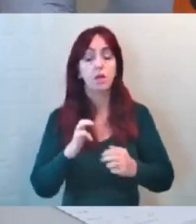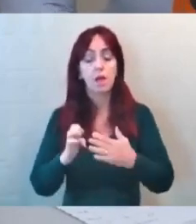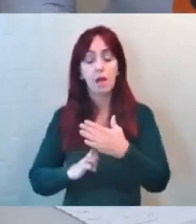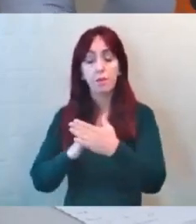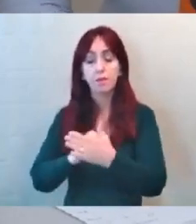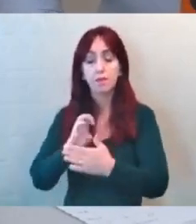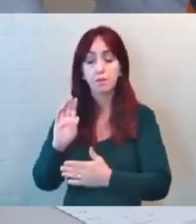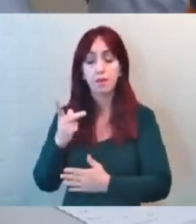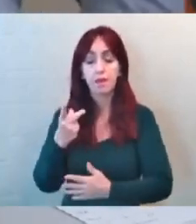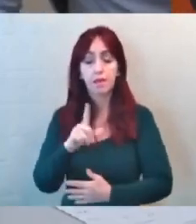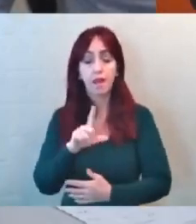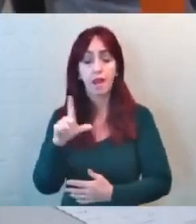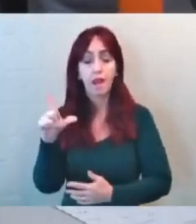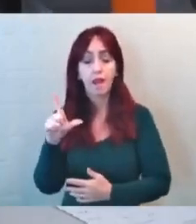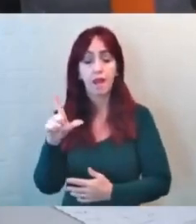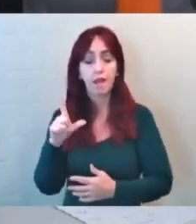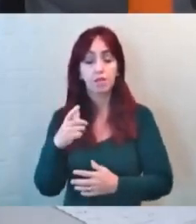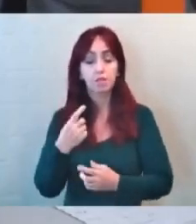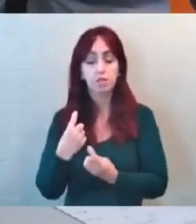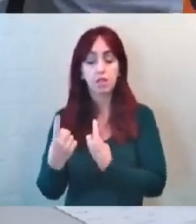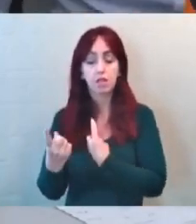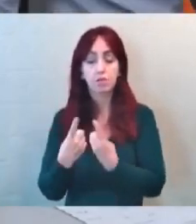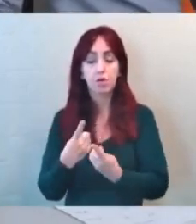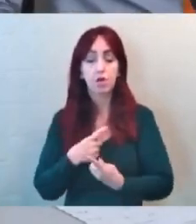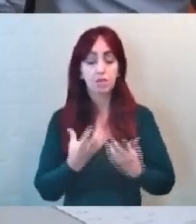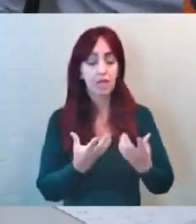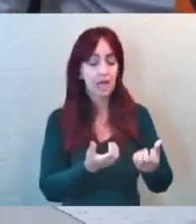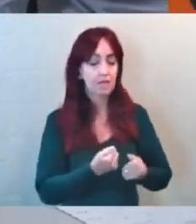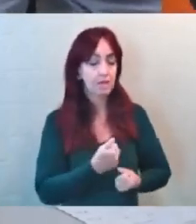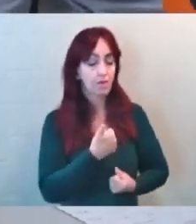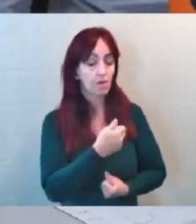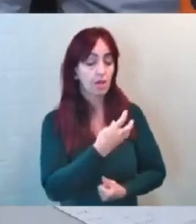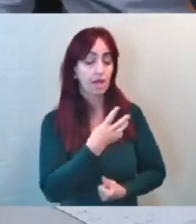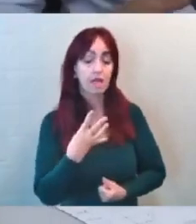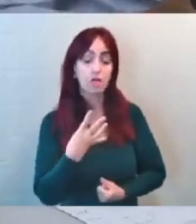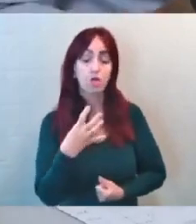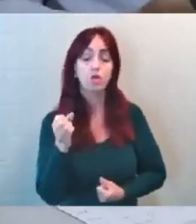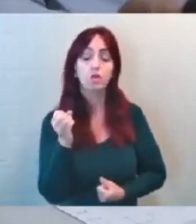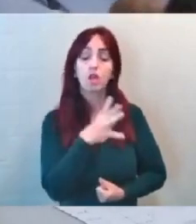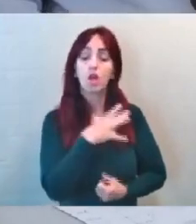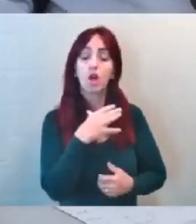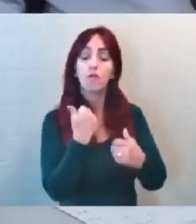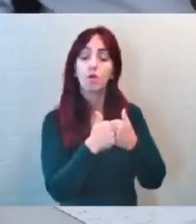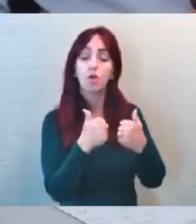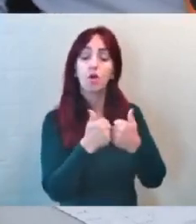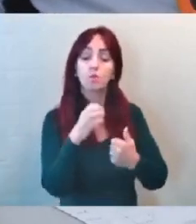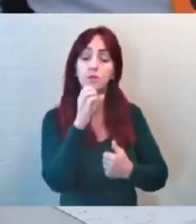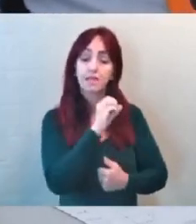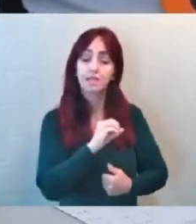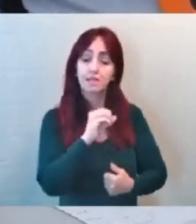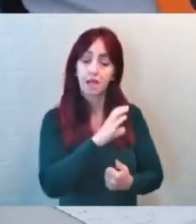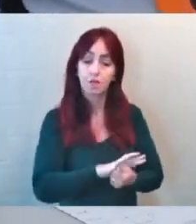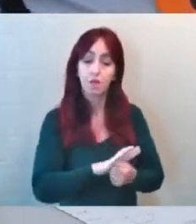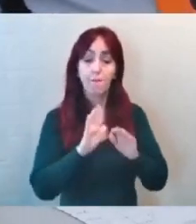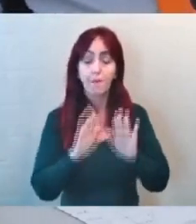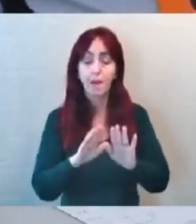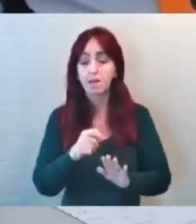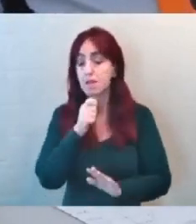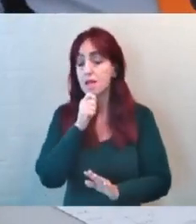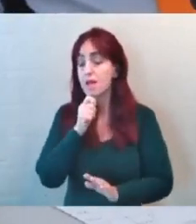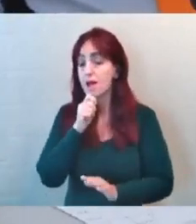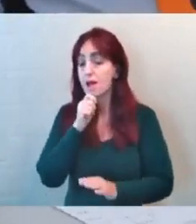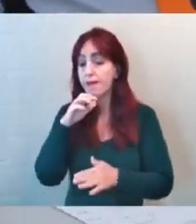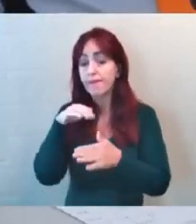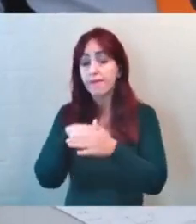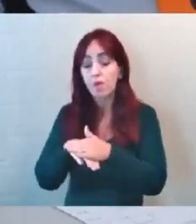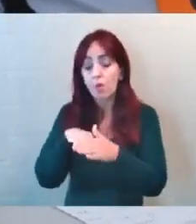Transporte, ela recebeu na sua garagem 14 novos veículos zero quilômetro, mas ainda eles permanecem